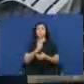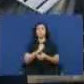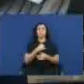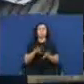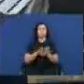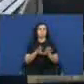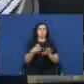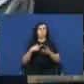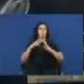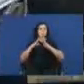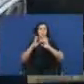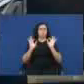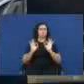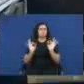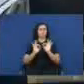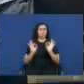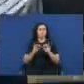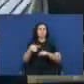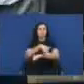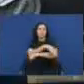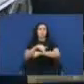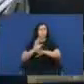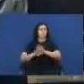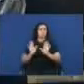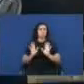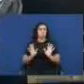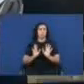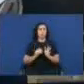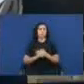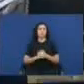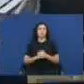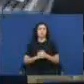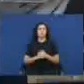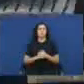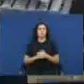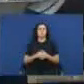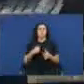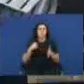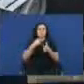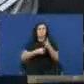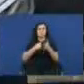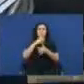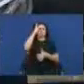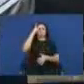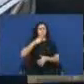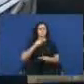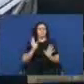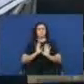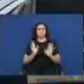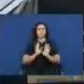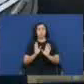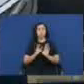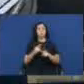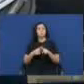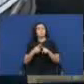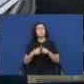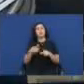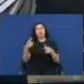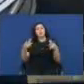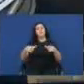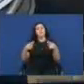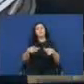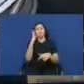nenhum imóvel ali na rua, então não estou lutando por uma causa minha, não, mas realmente é um cartão